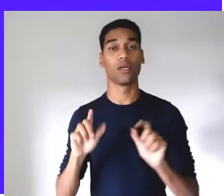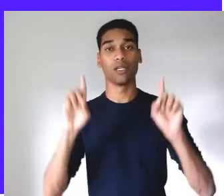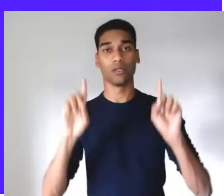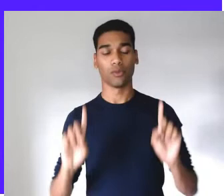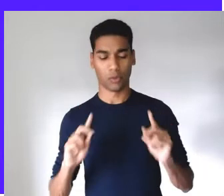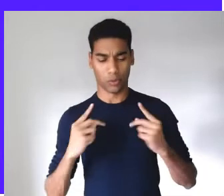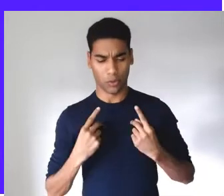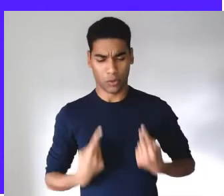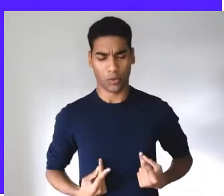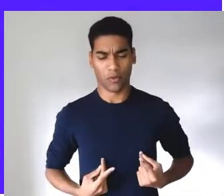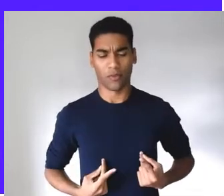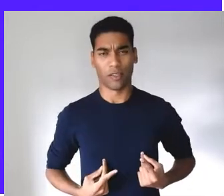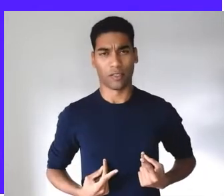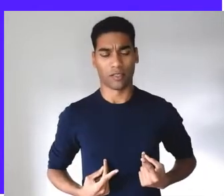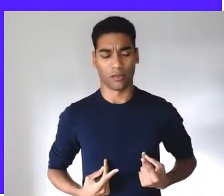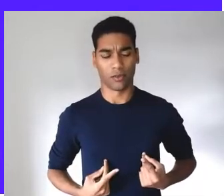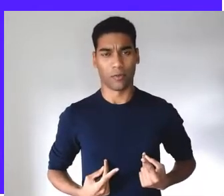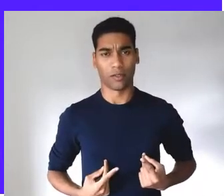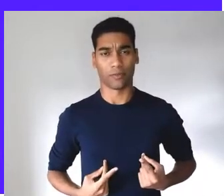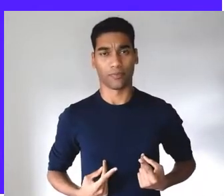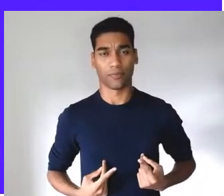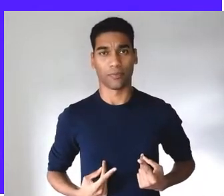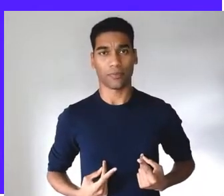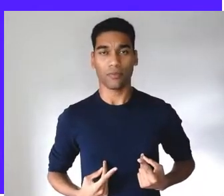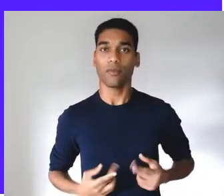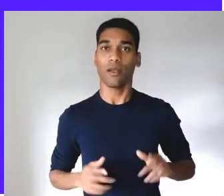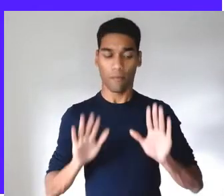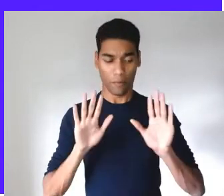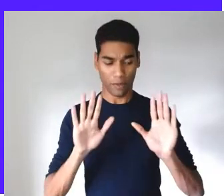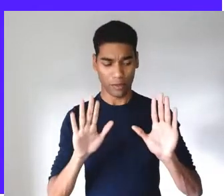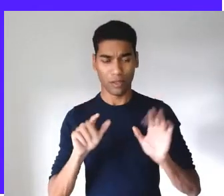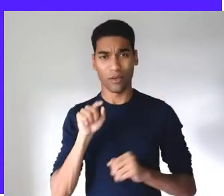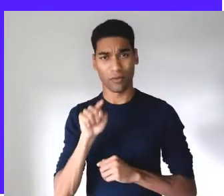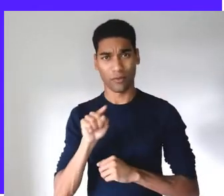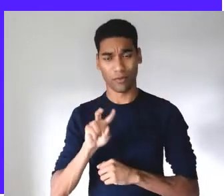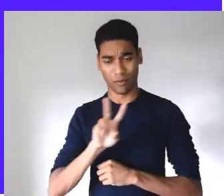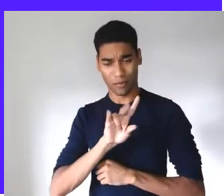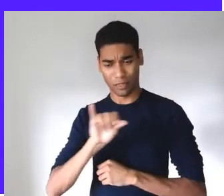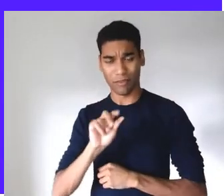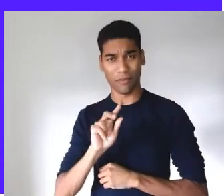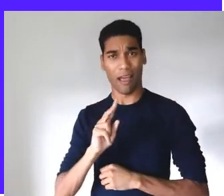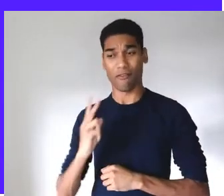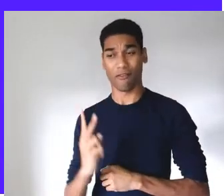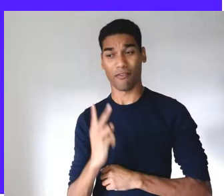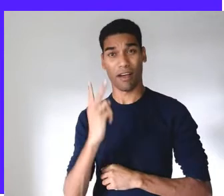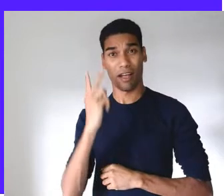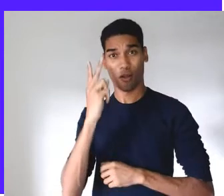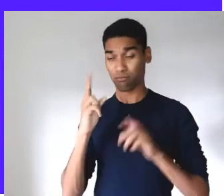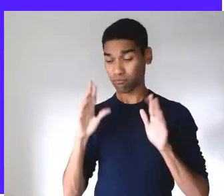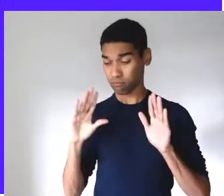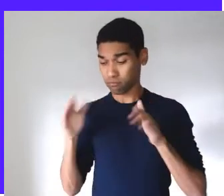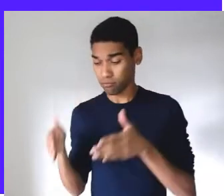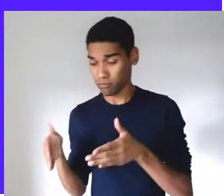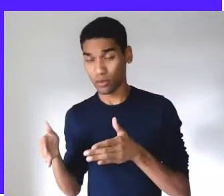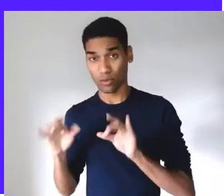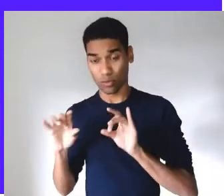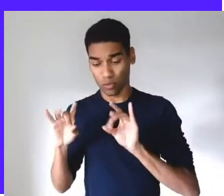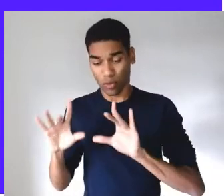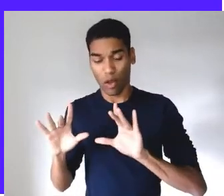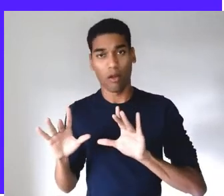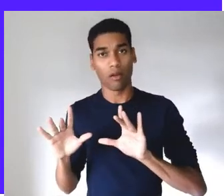dá mais valor para um lado ou dá mais voz para um lado. Você tem que dar voz realmente ao que é certo, e a gente